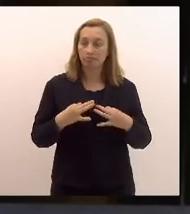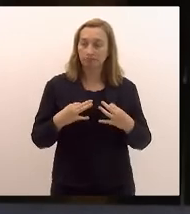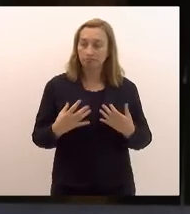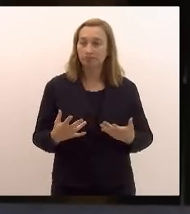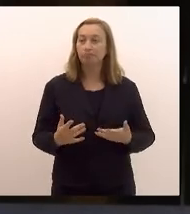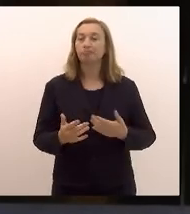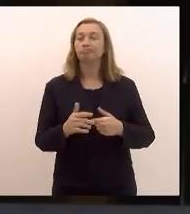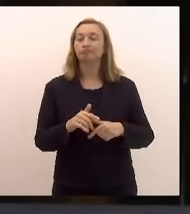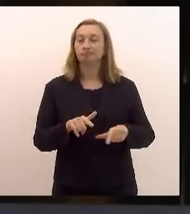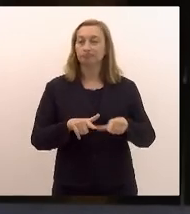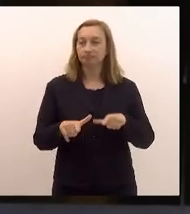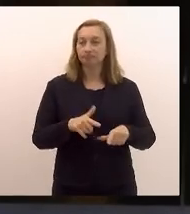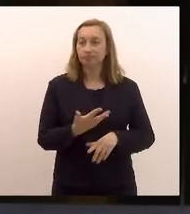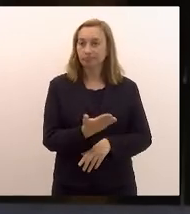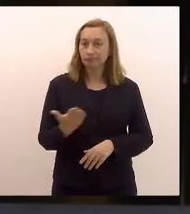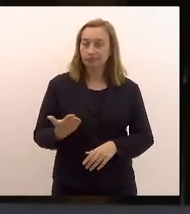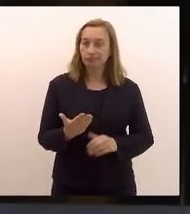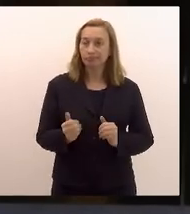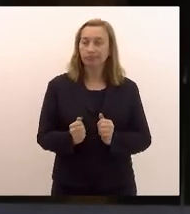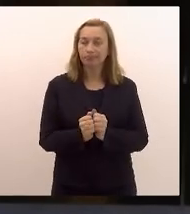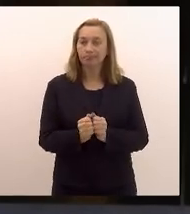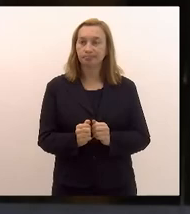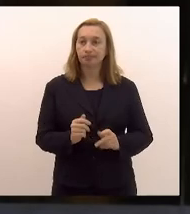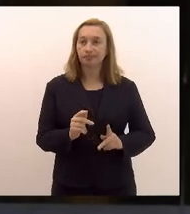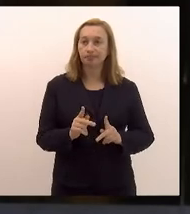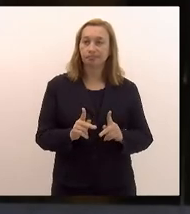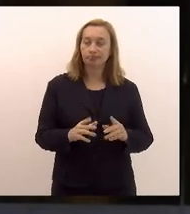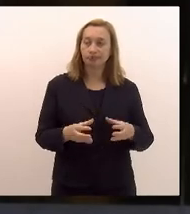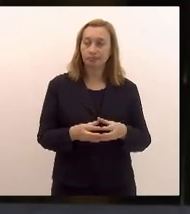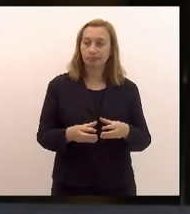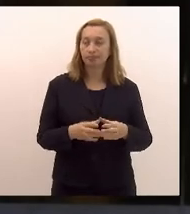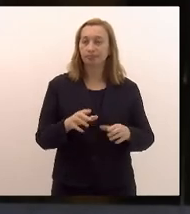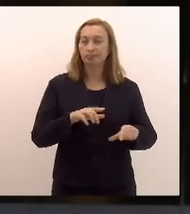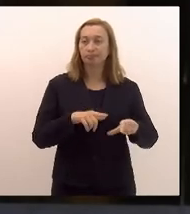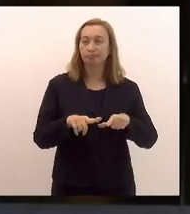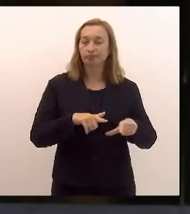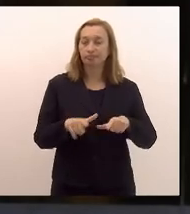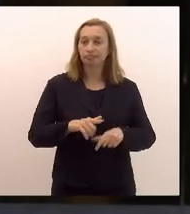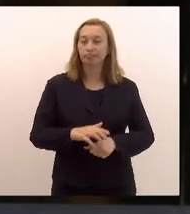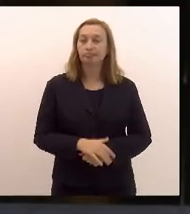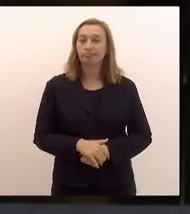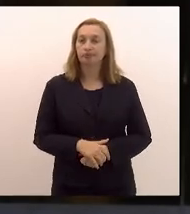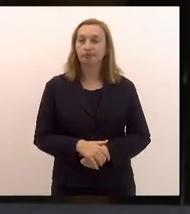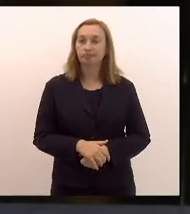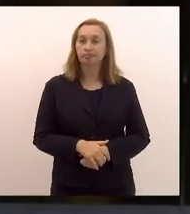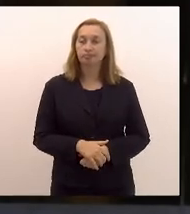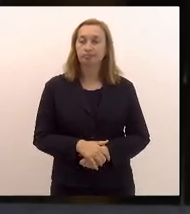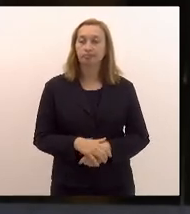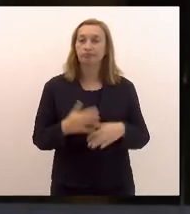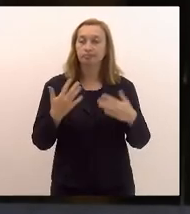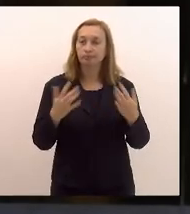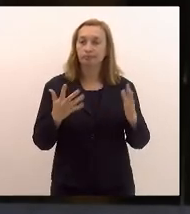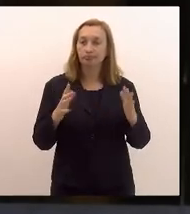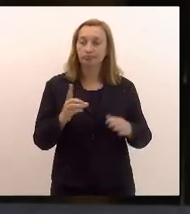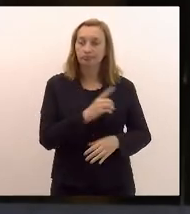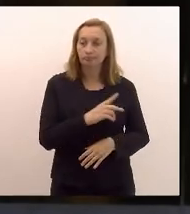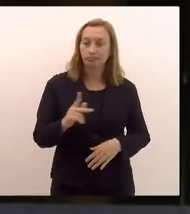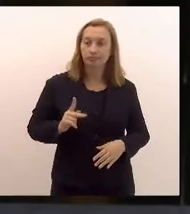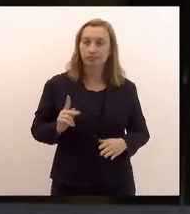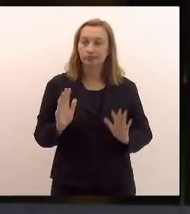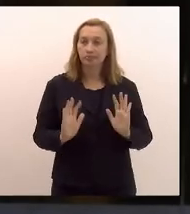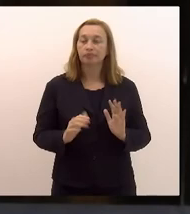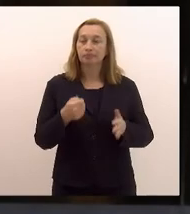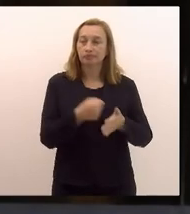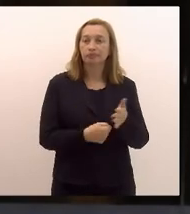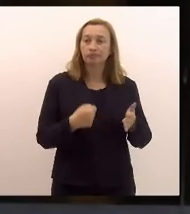as demandas e colocando-os ao lado da classe trabalhadora como sua missão preconiza um salve à defensoria EA